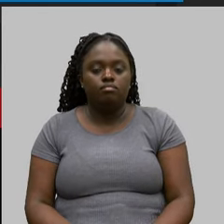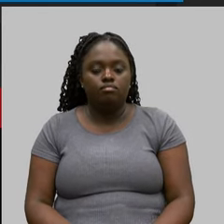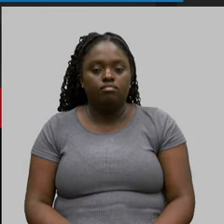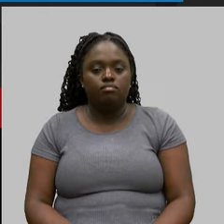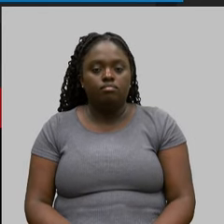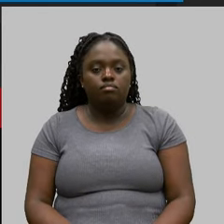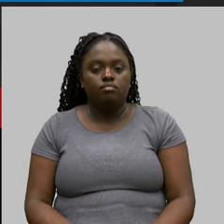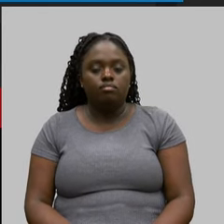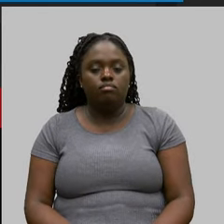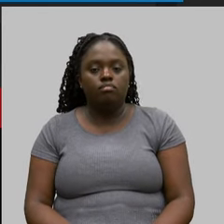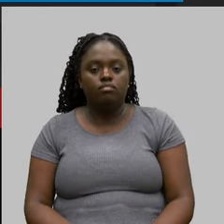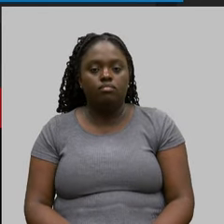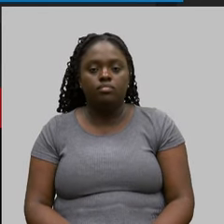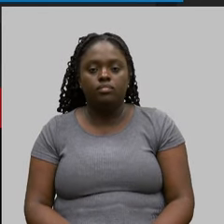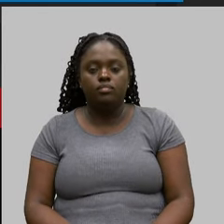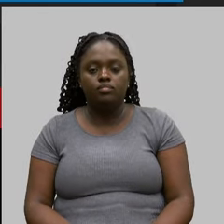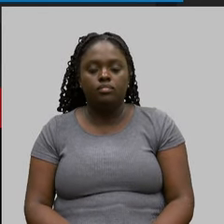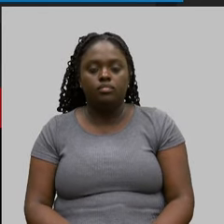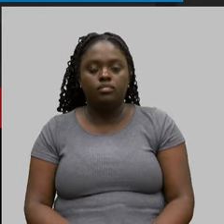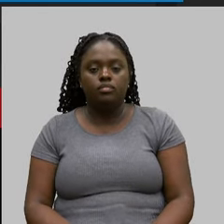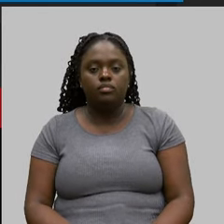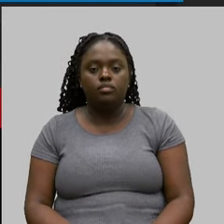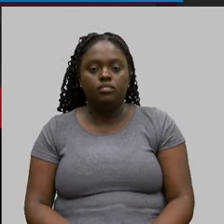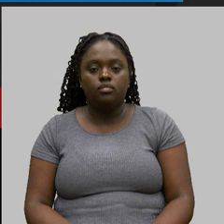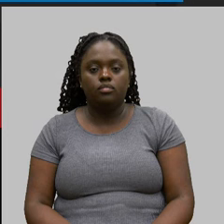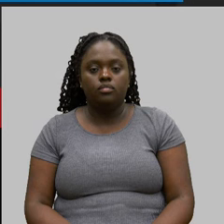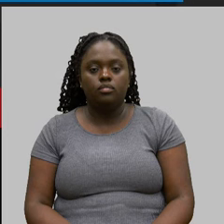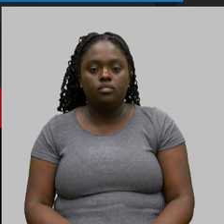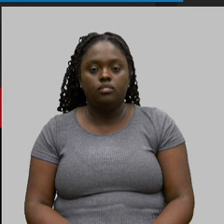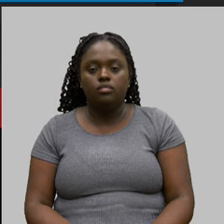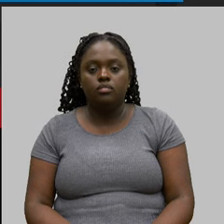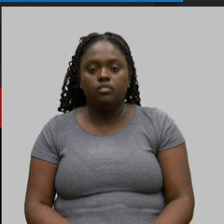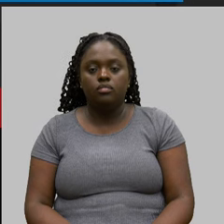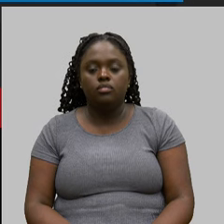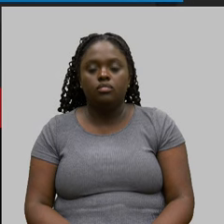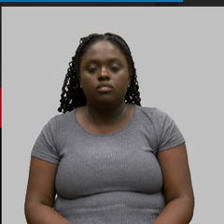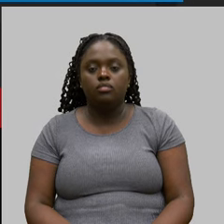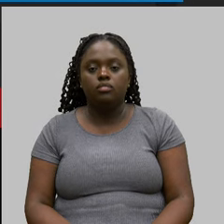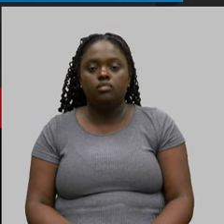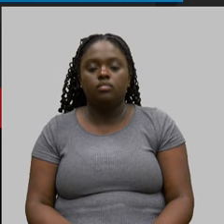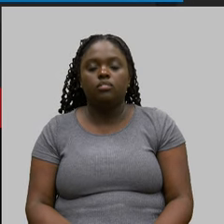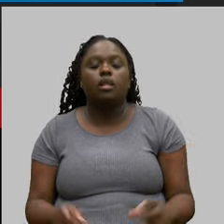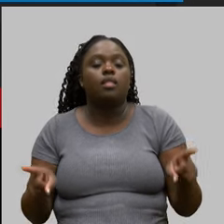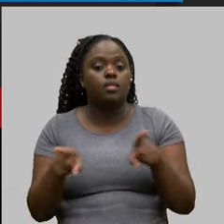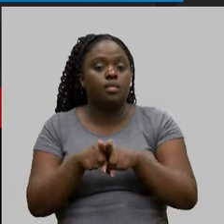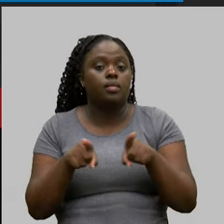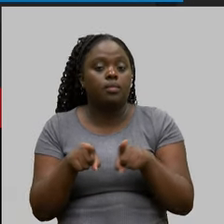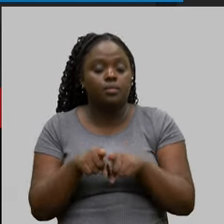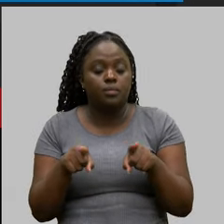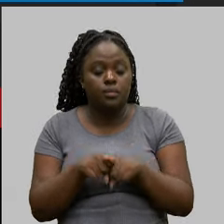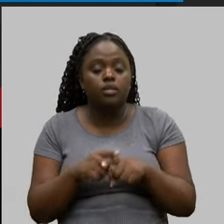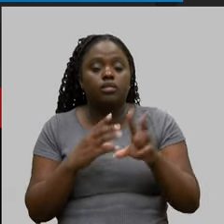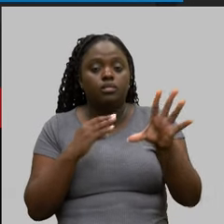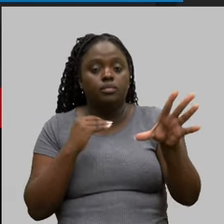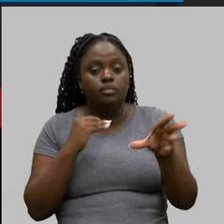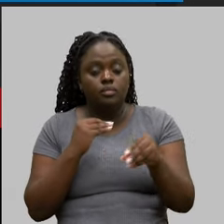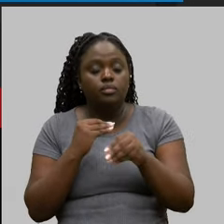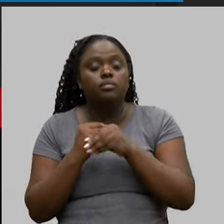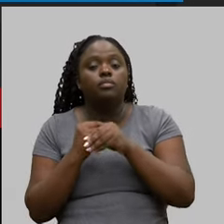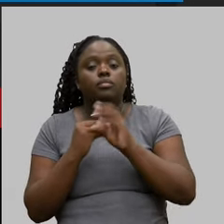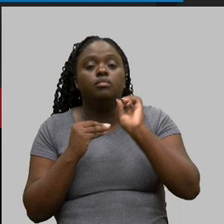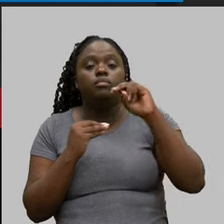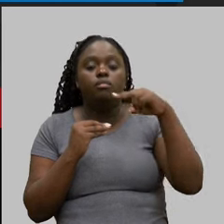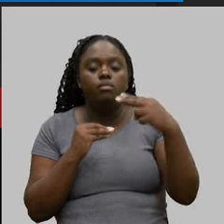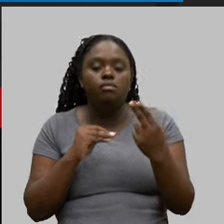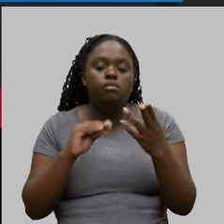extinção previsão de mecanismos de ressarcimento ou de complementação de benefícios